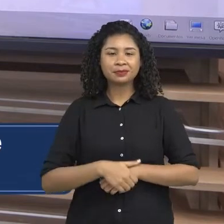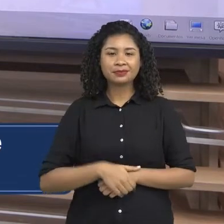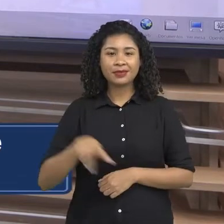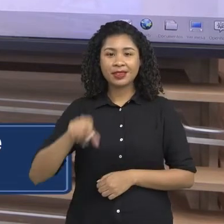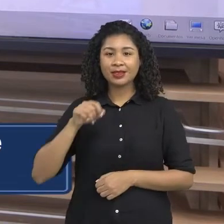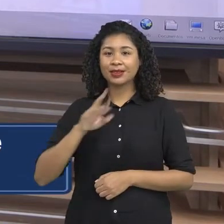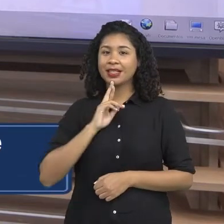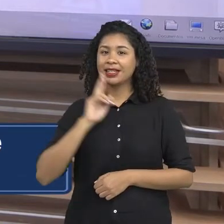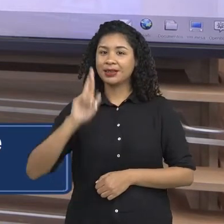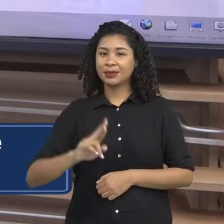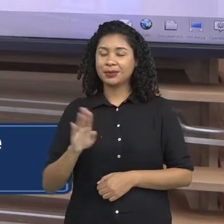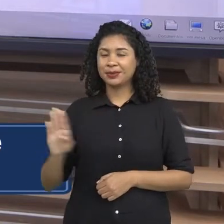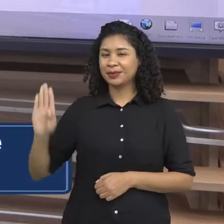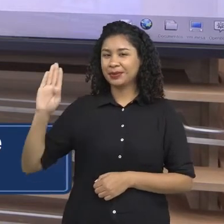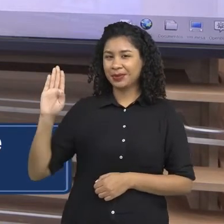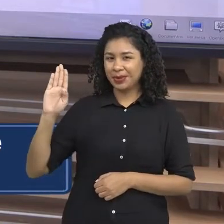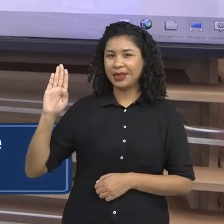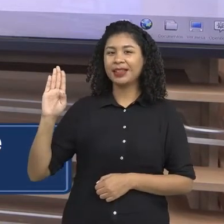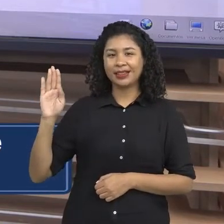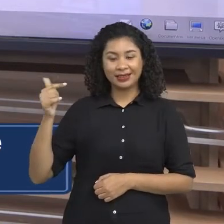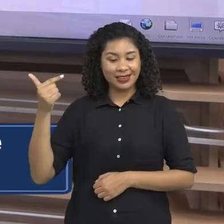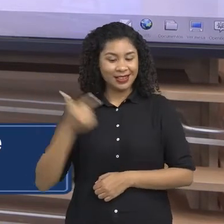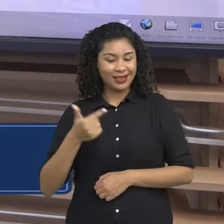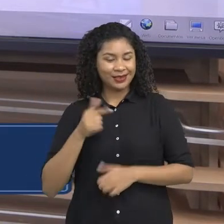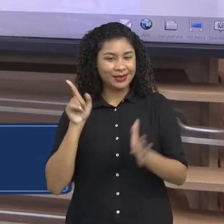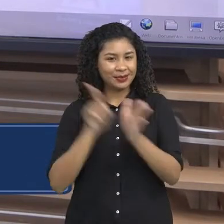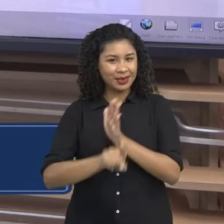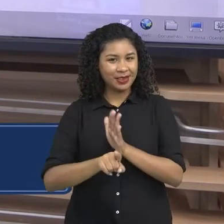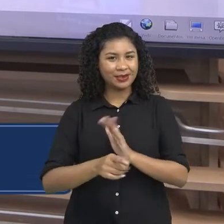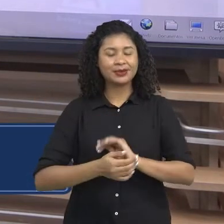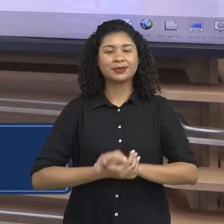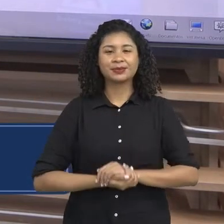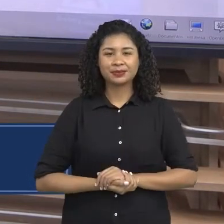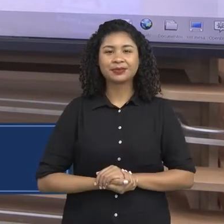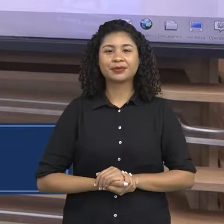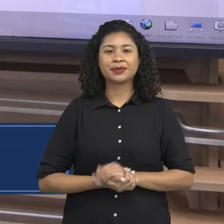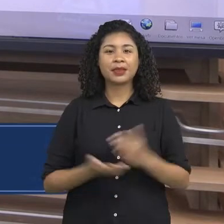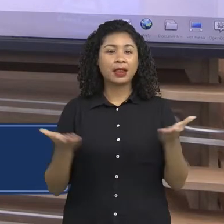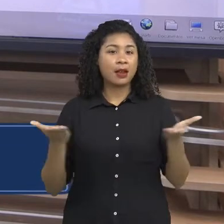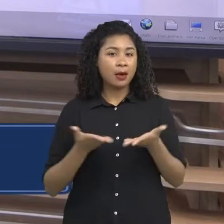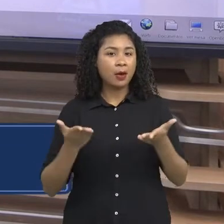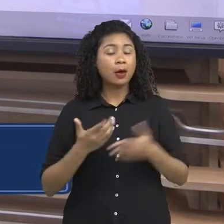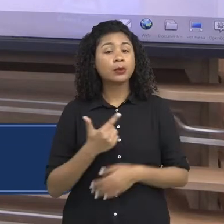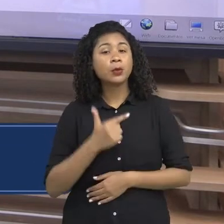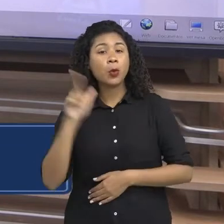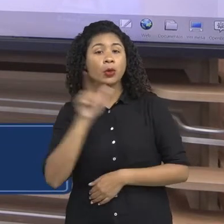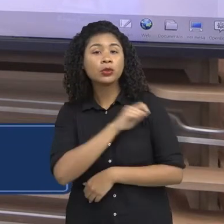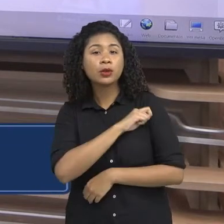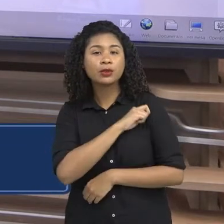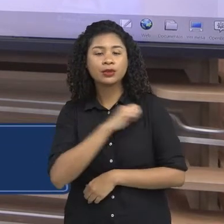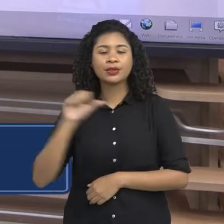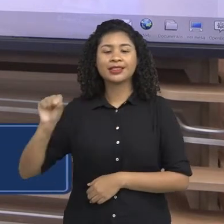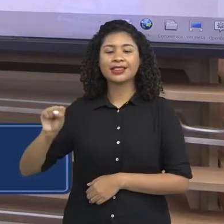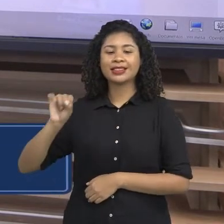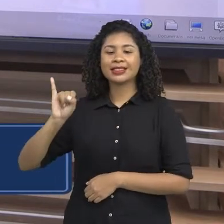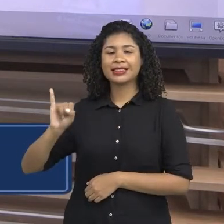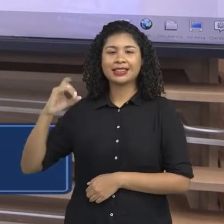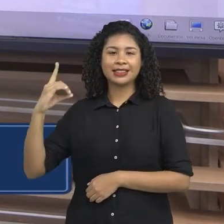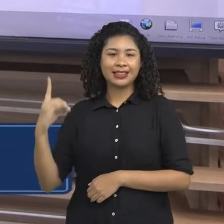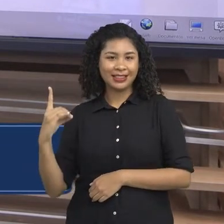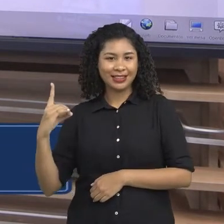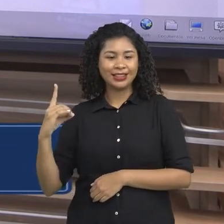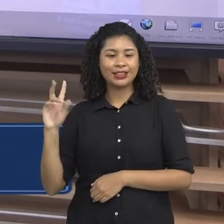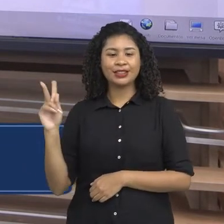que respondeu a letra B na segunda questão. Vamos observar aí a participação do Cid Olandri, né?